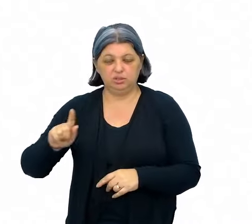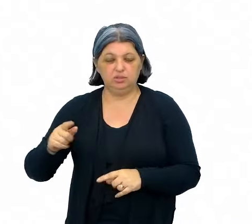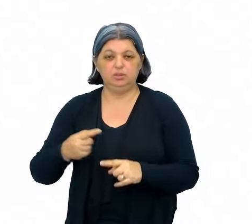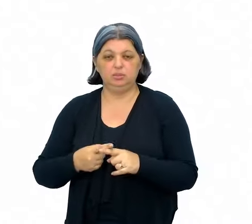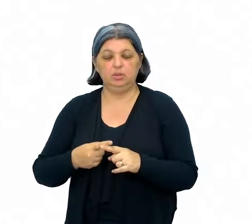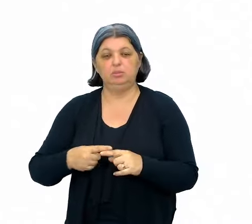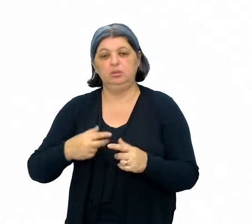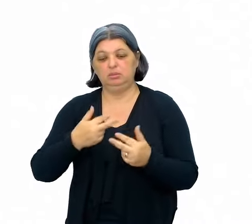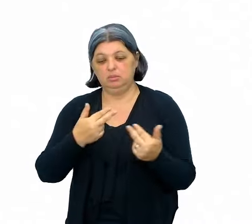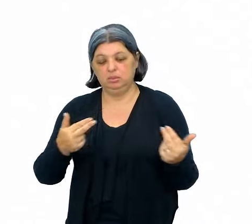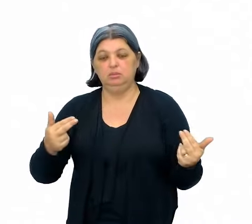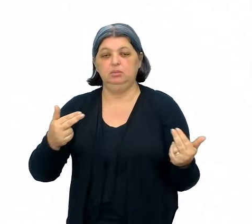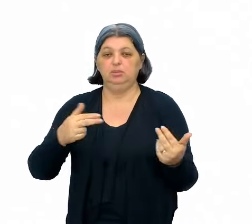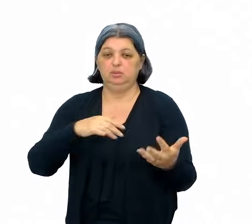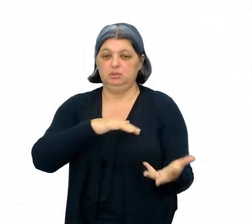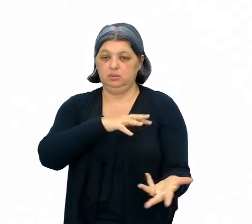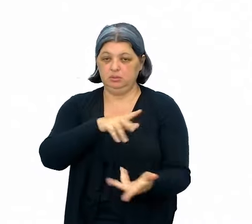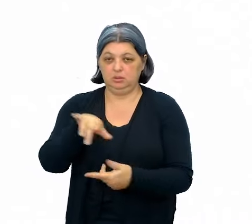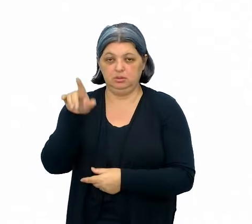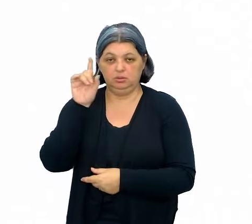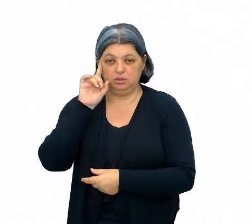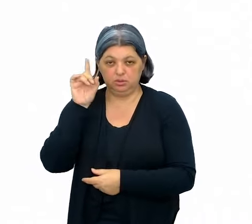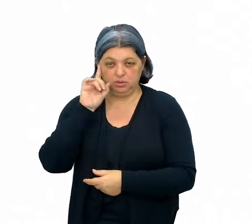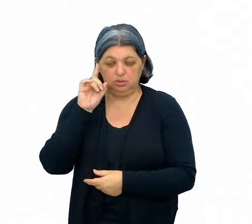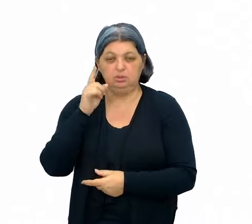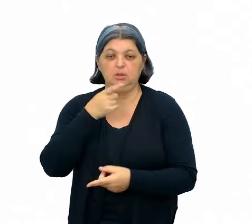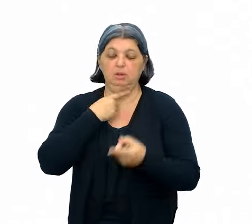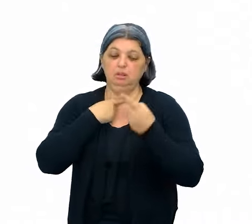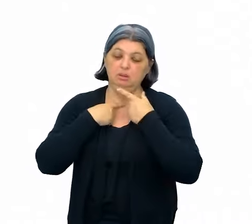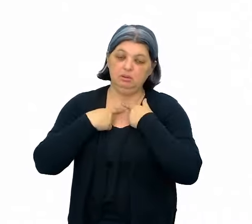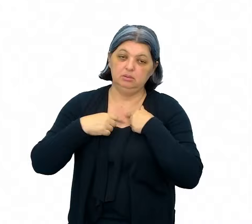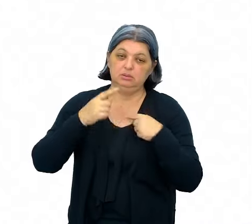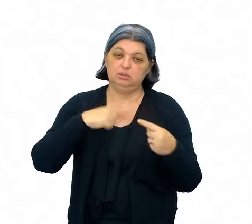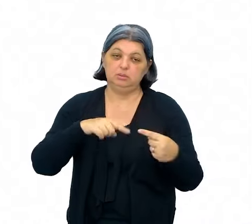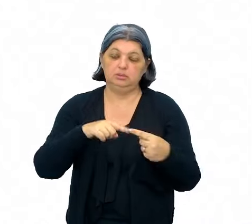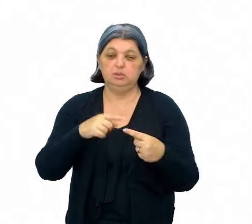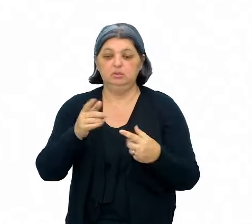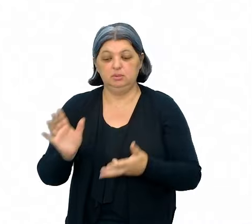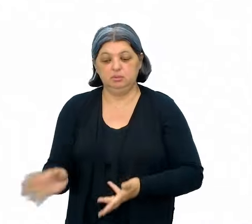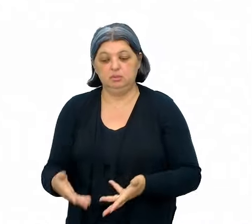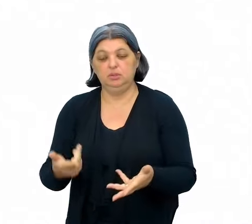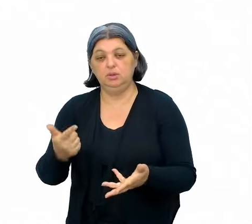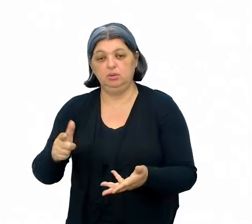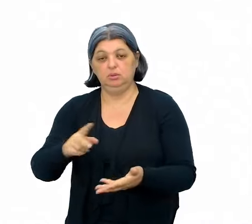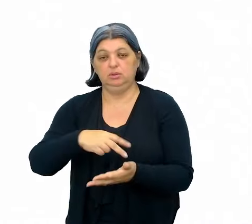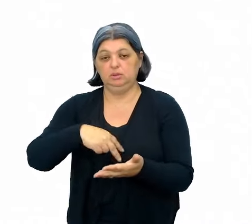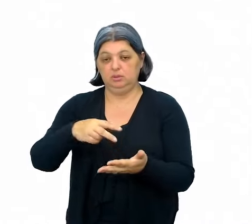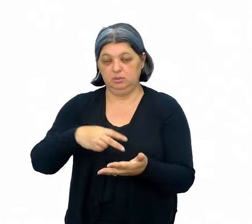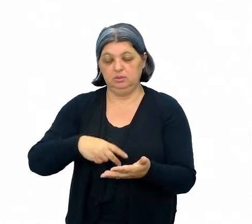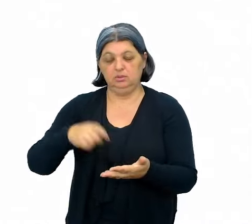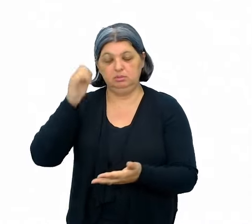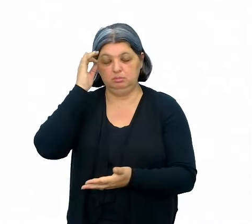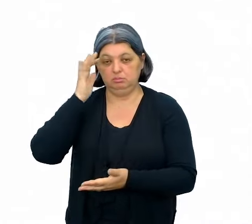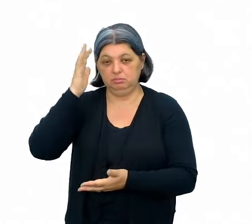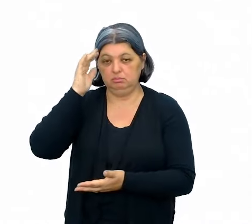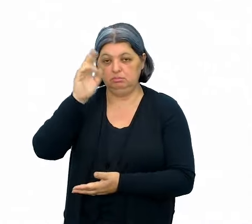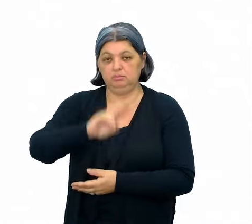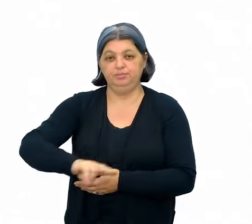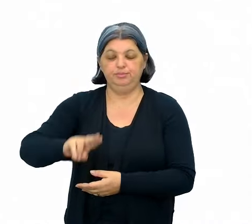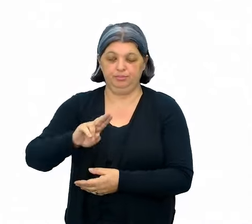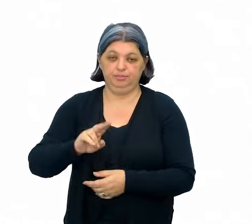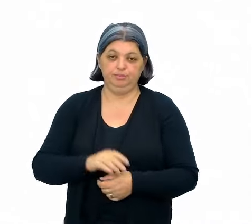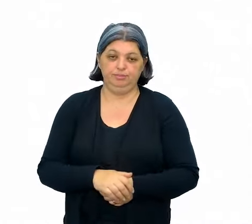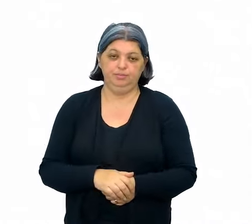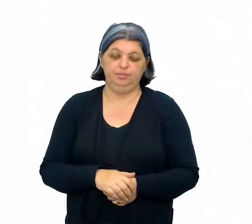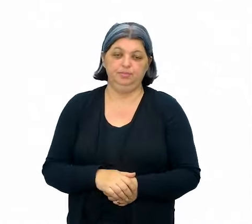de mundo dos estudantes, motiva o desejo de outras leituras, exercitando a fantasia e a